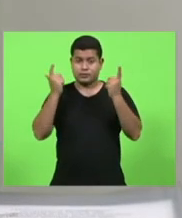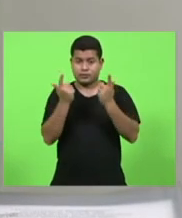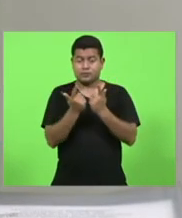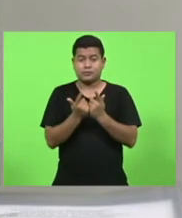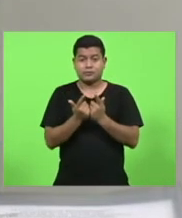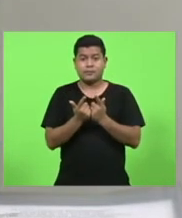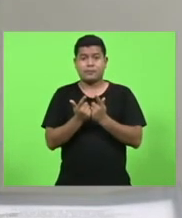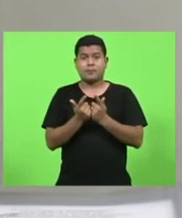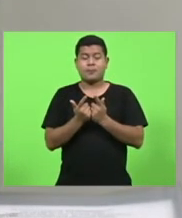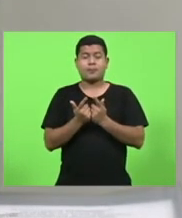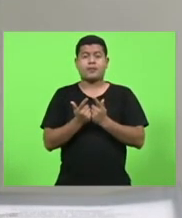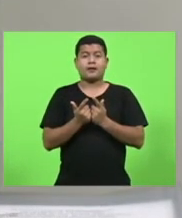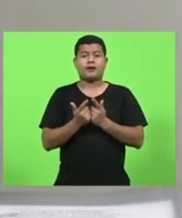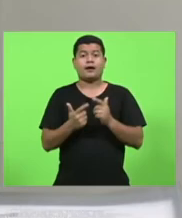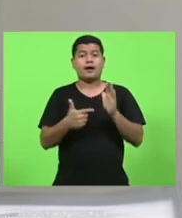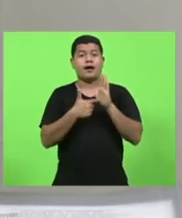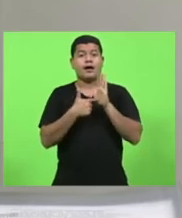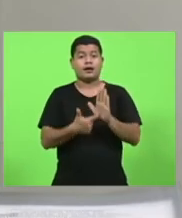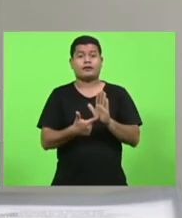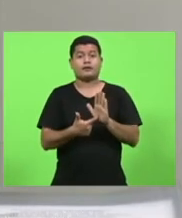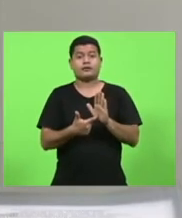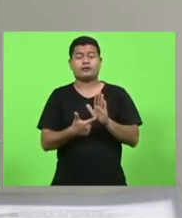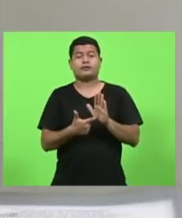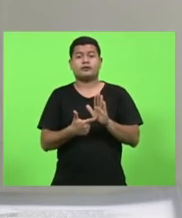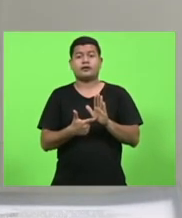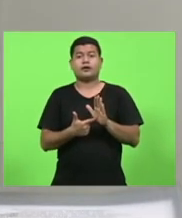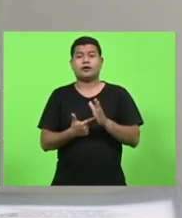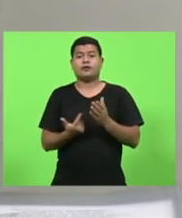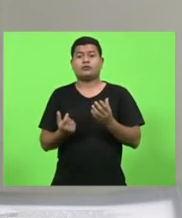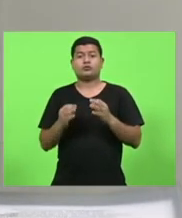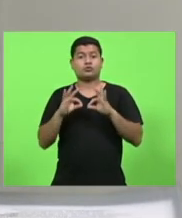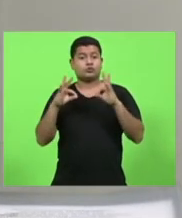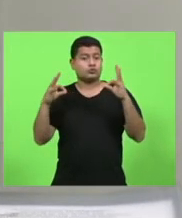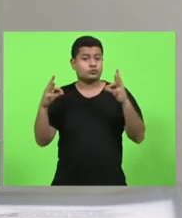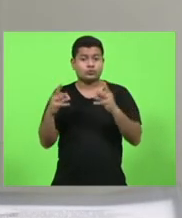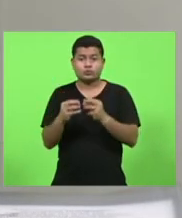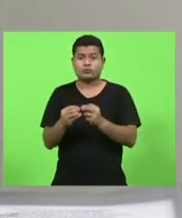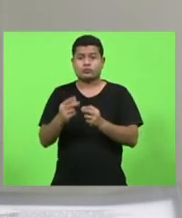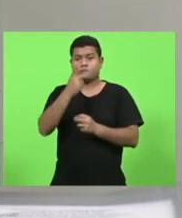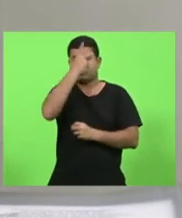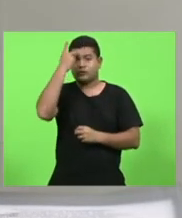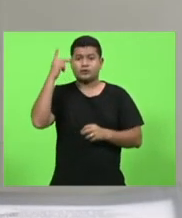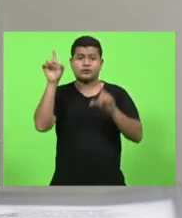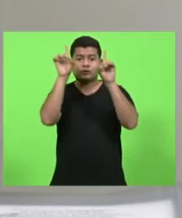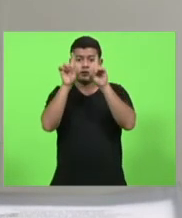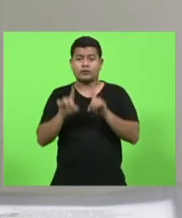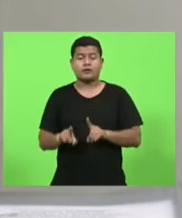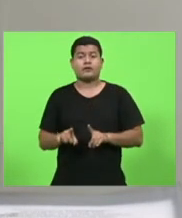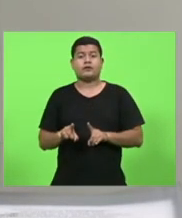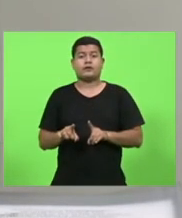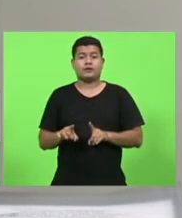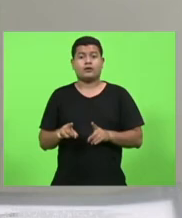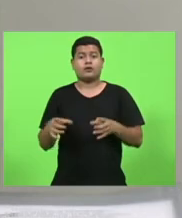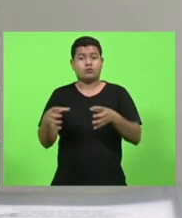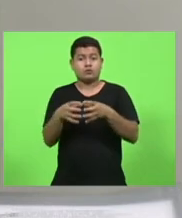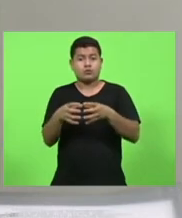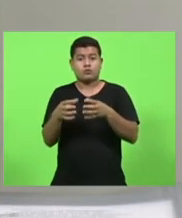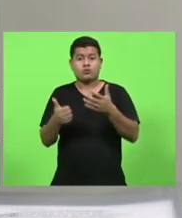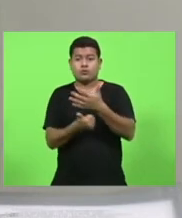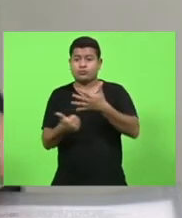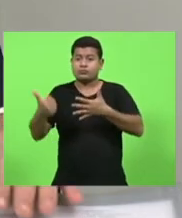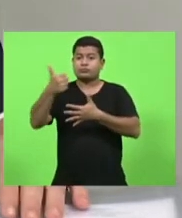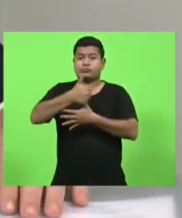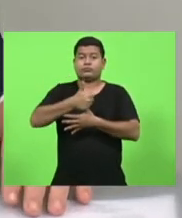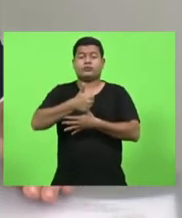da indicação para se colocar todos as pessoas com deficiência no grupo prioritário de imunização